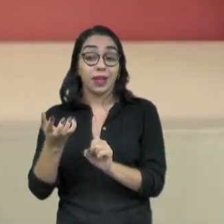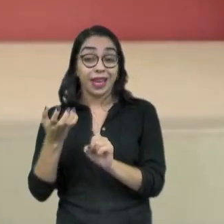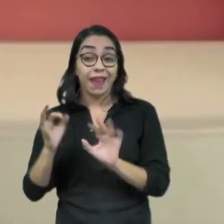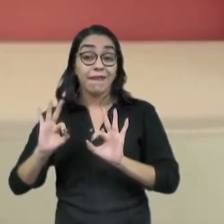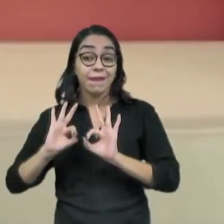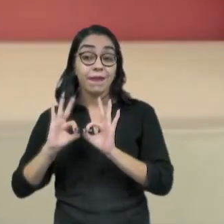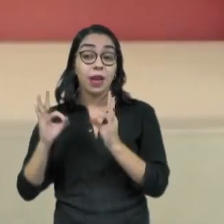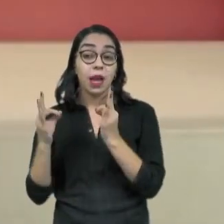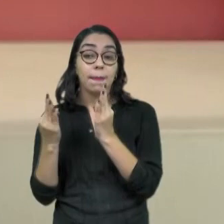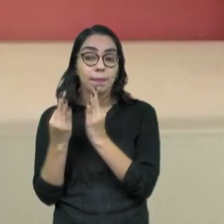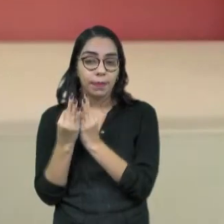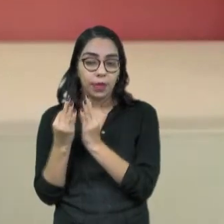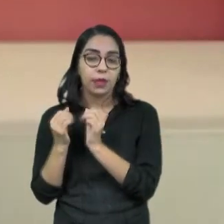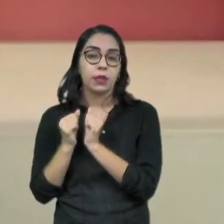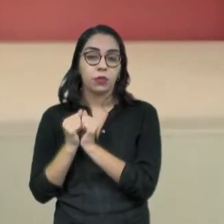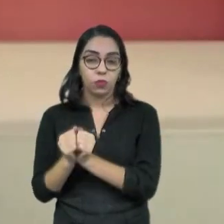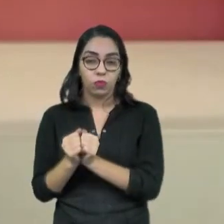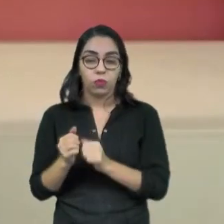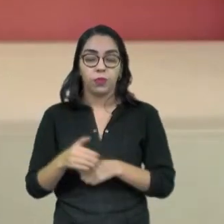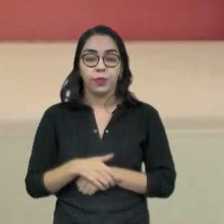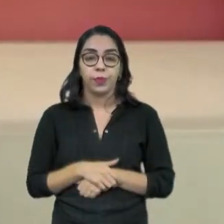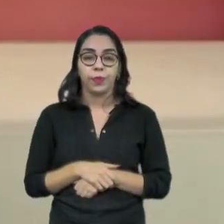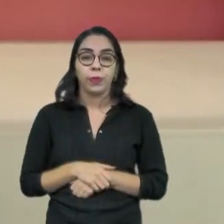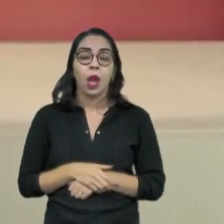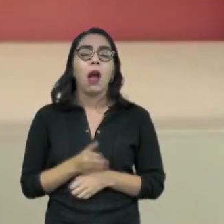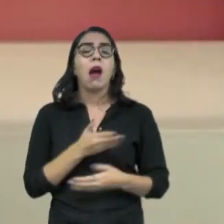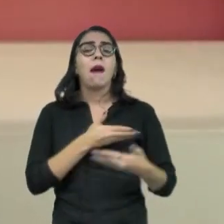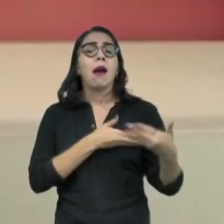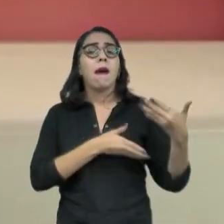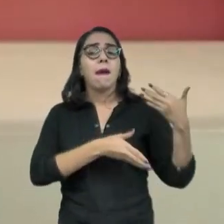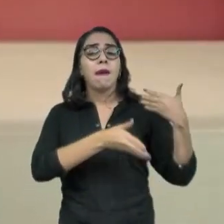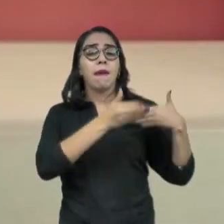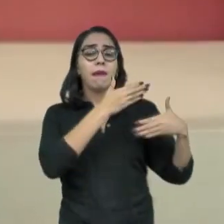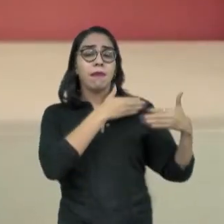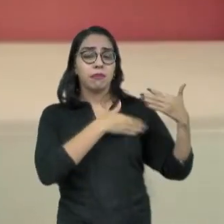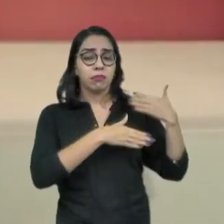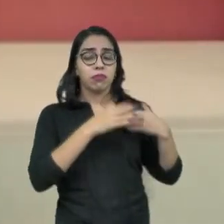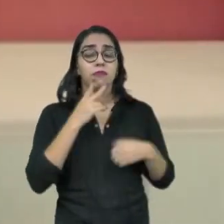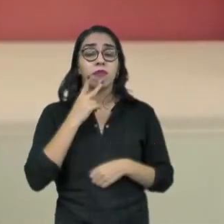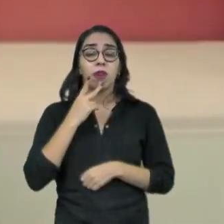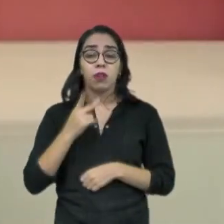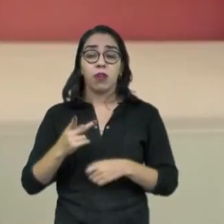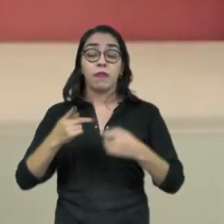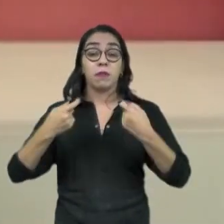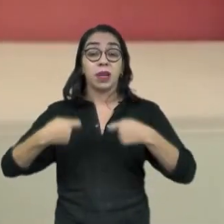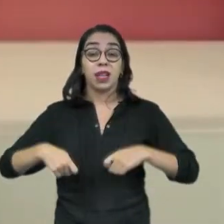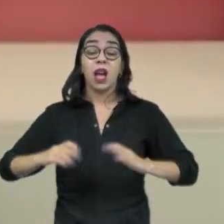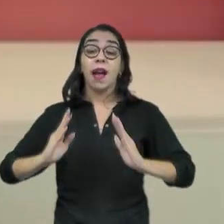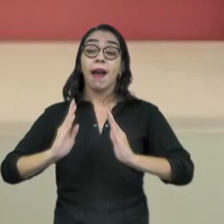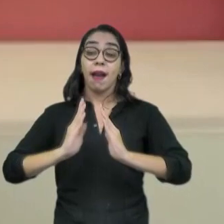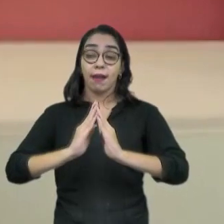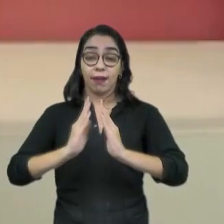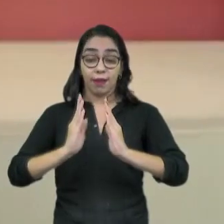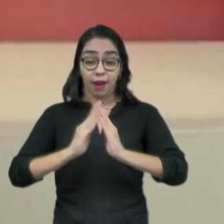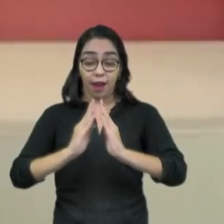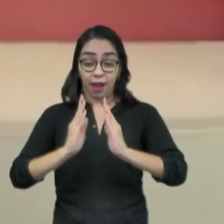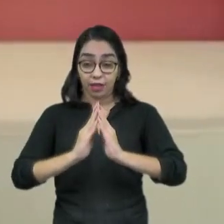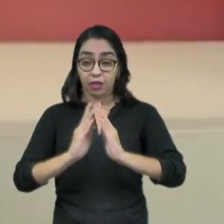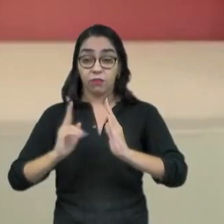família antigamente se exigia que as partes morassem juntas